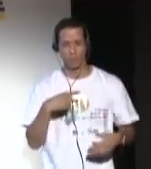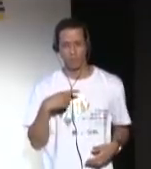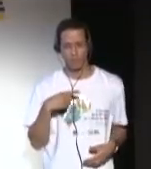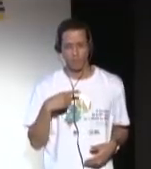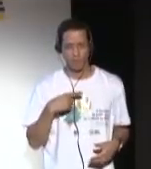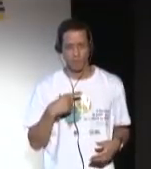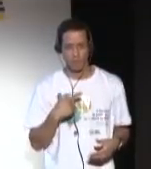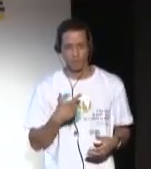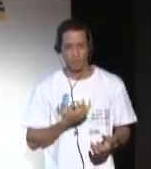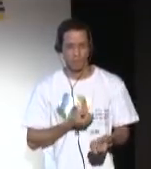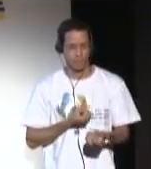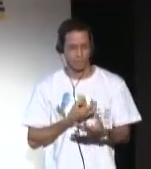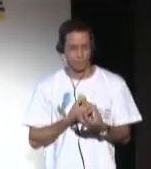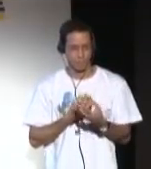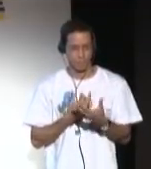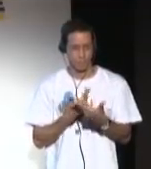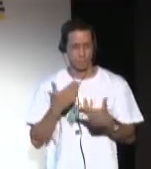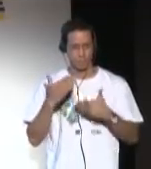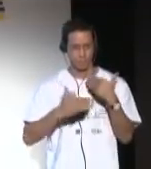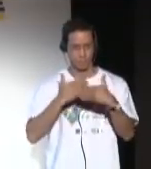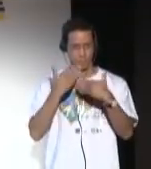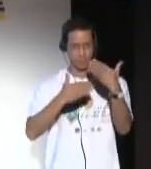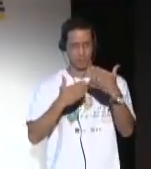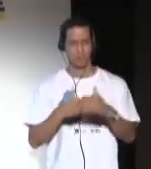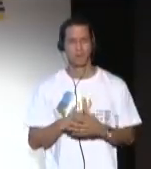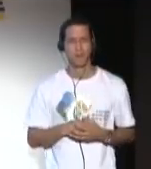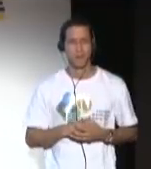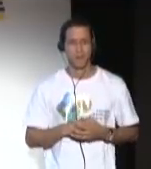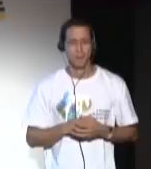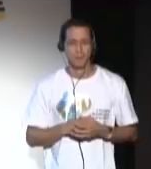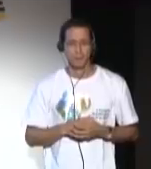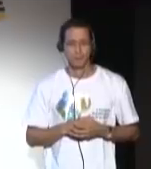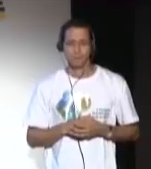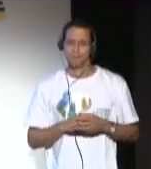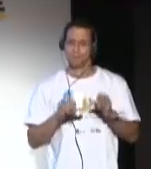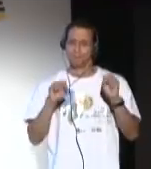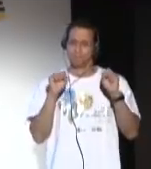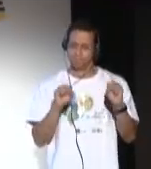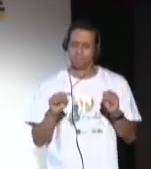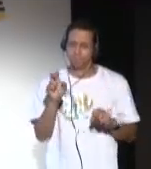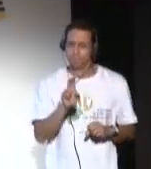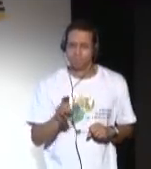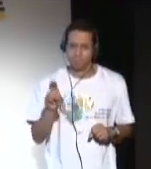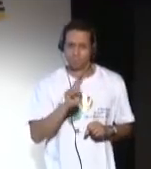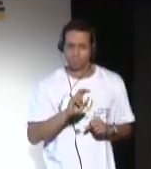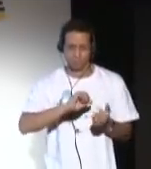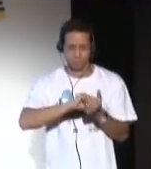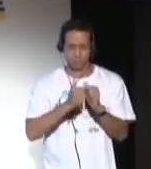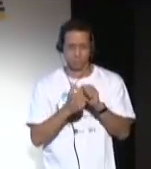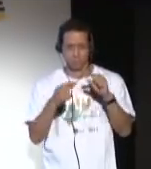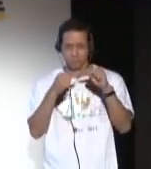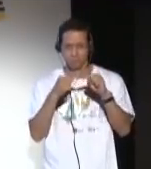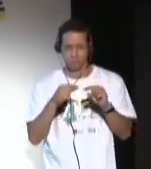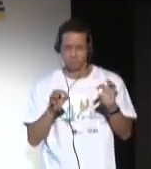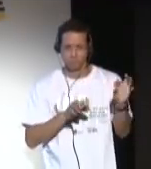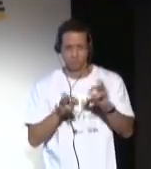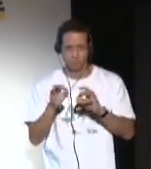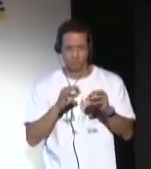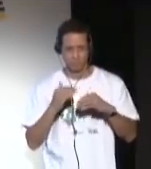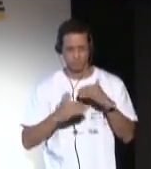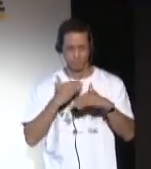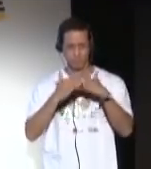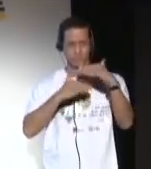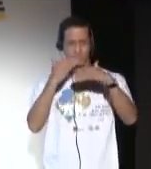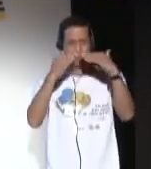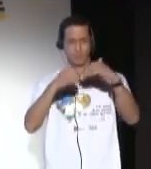tem informações sobre o seu desempenho, ela pode usar isso para ajustar e aprimorar o